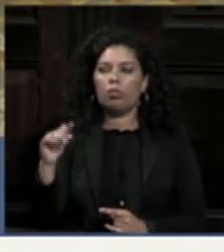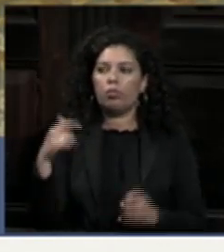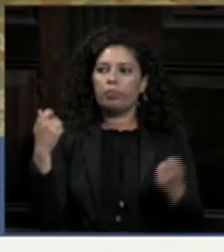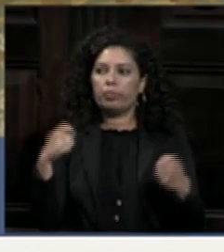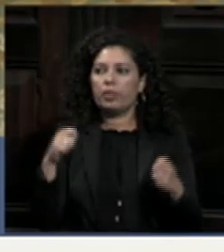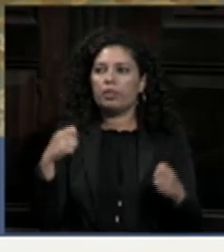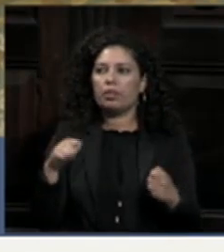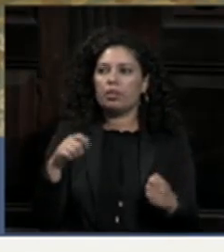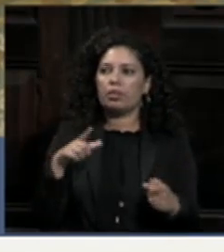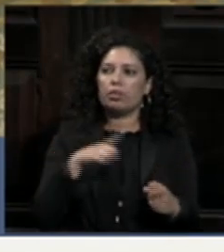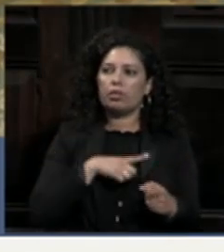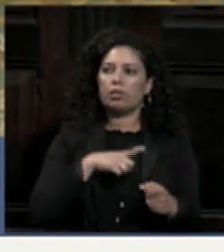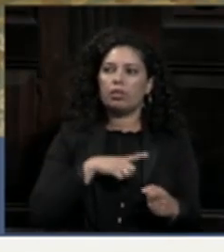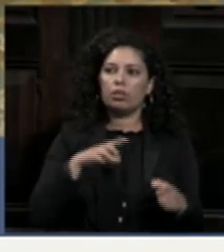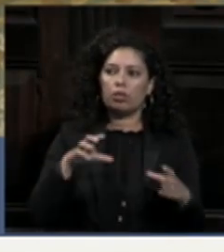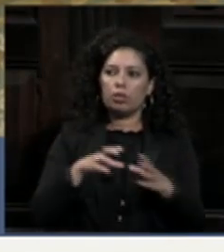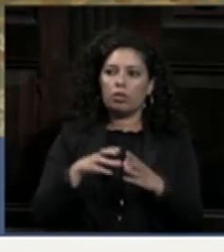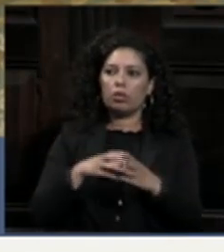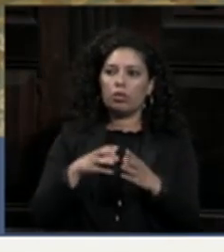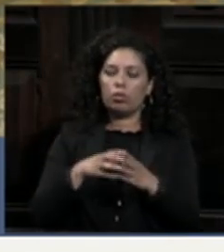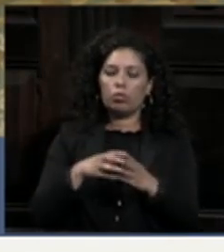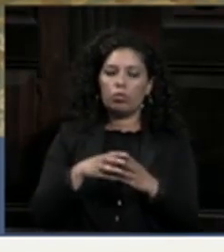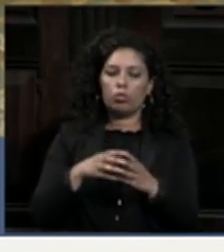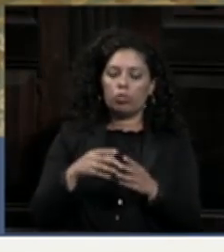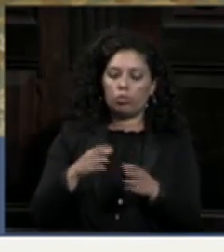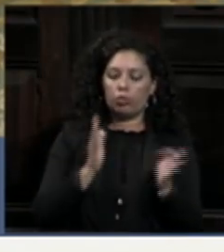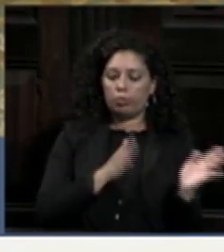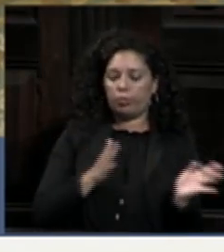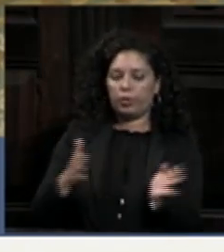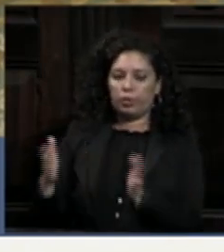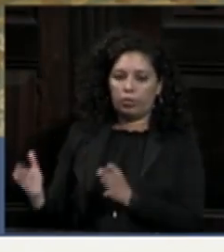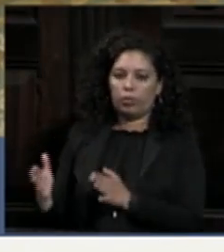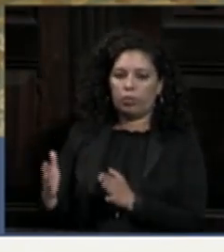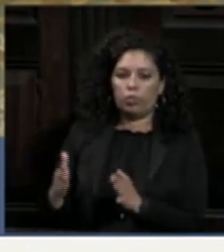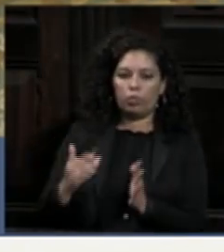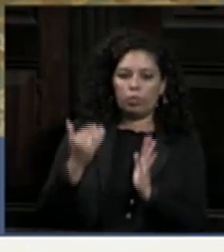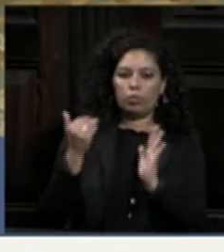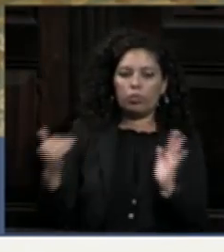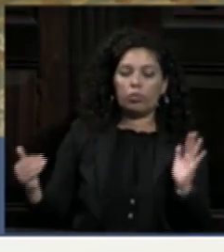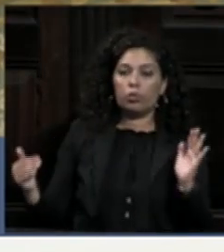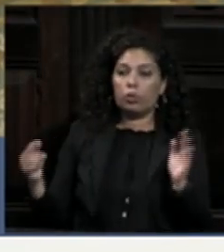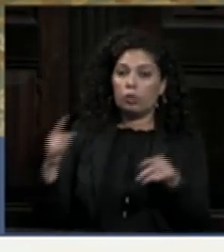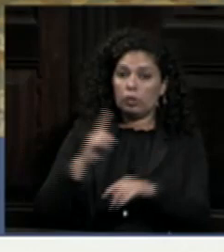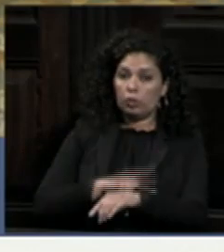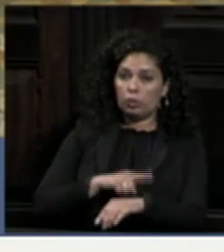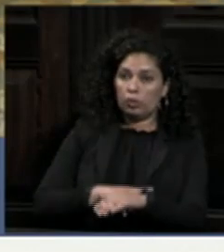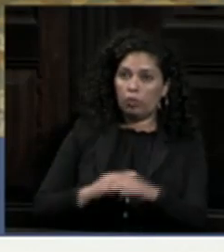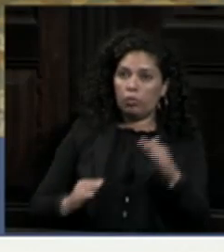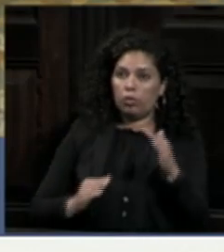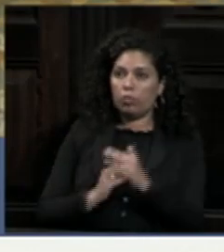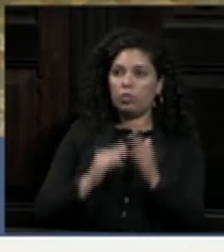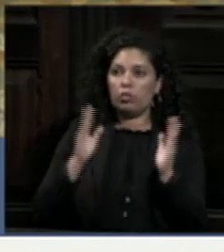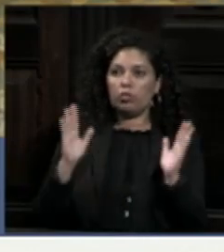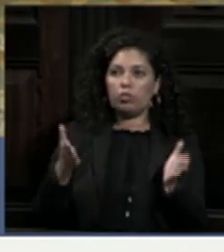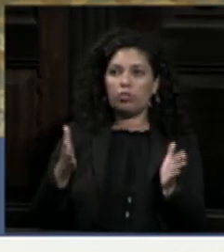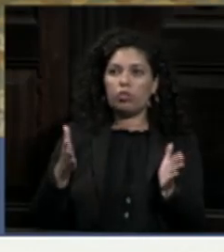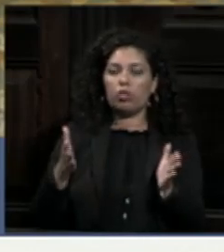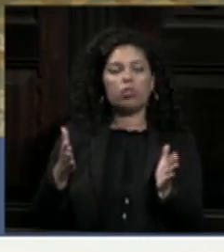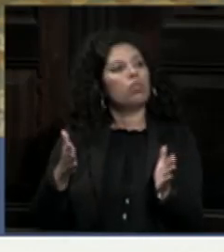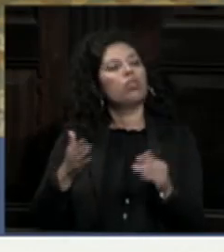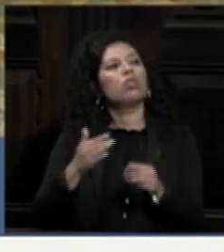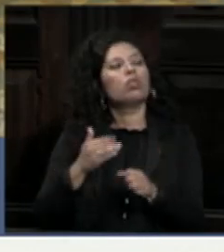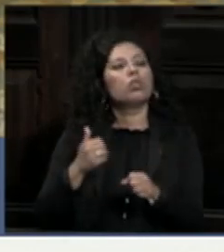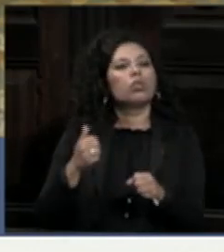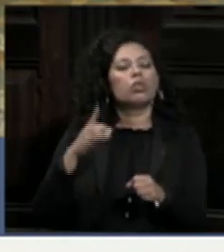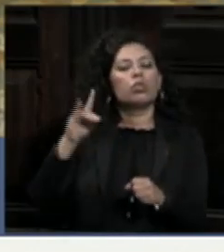precisa ser regulamentada o prazo já estourou que era 26 de